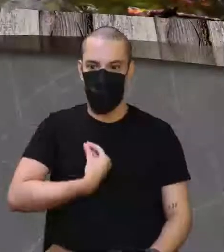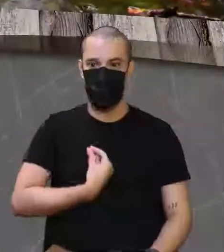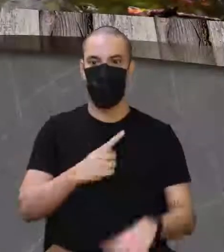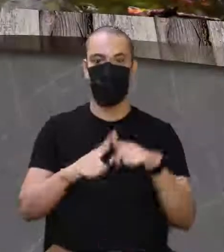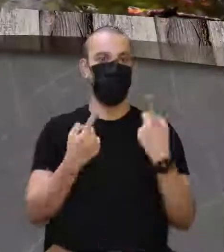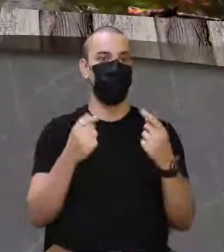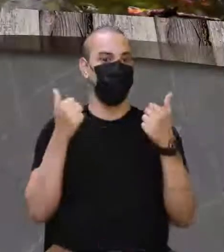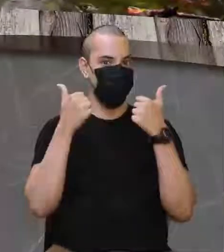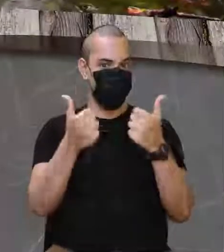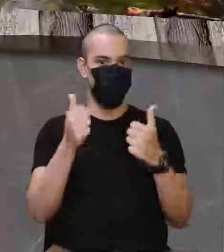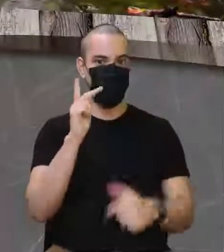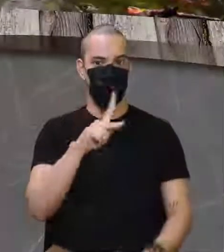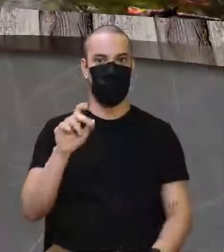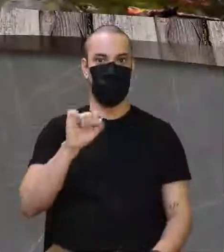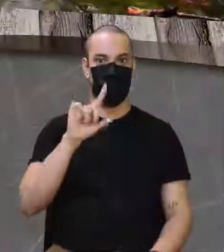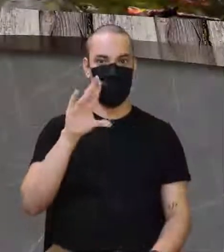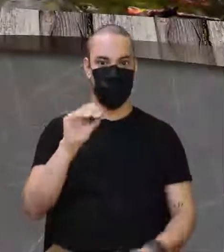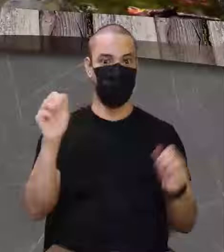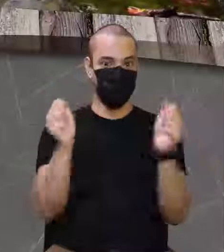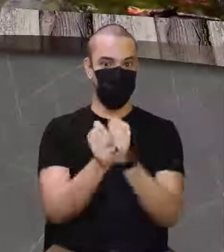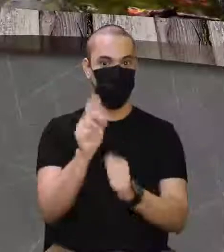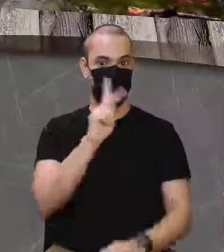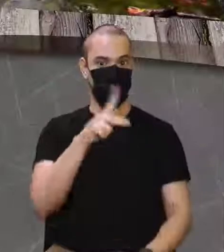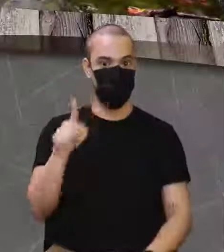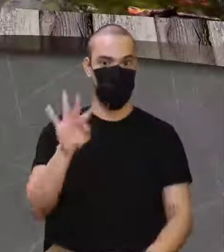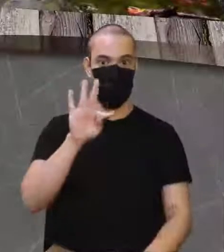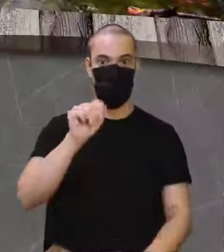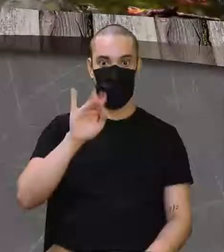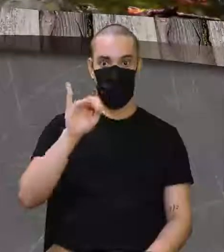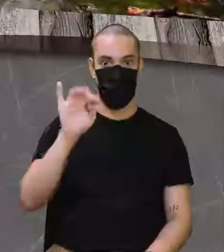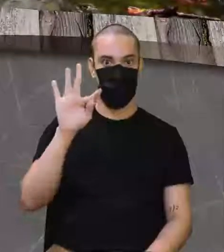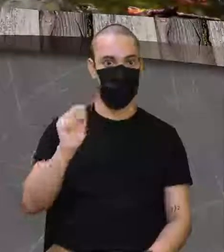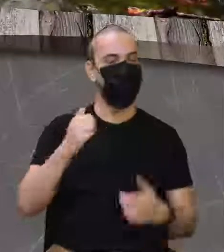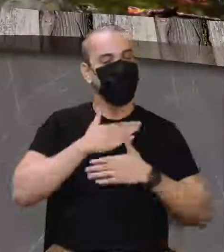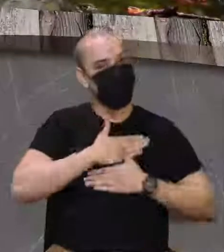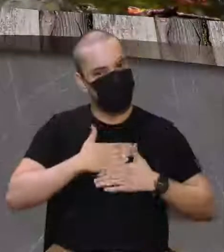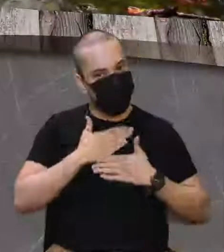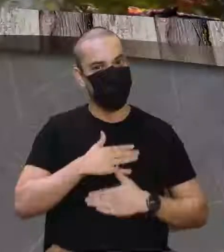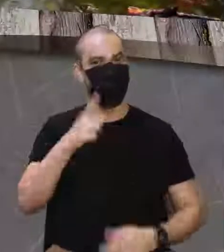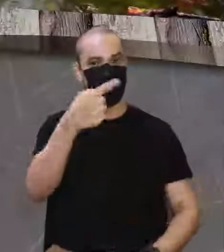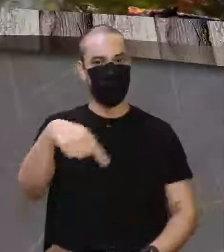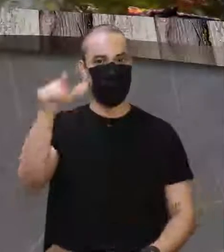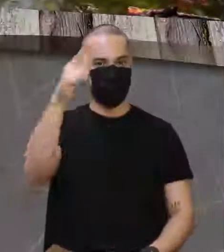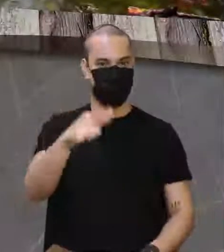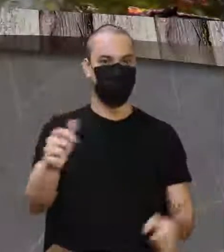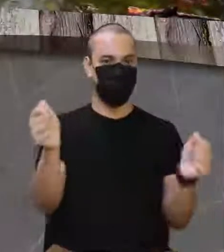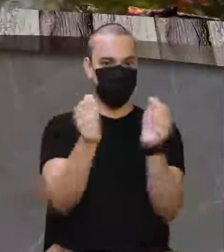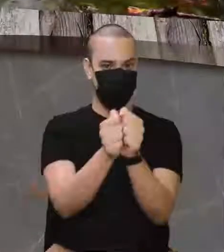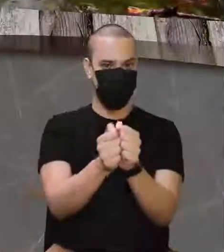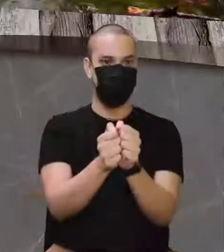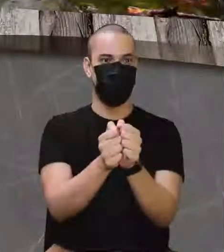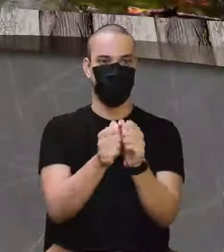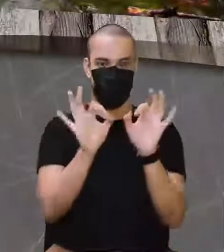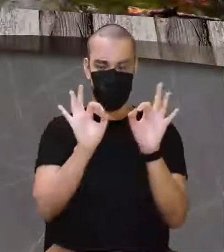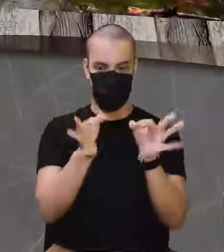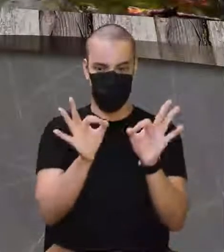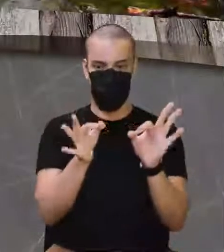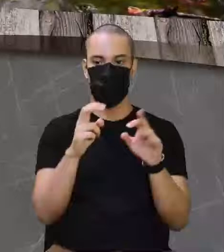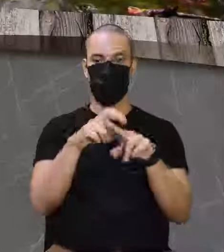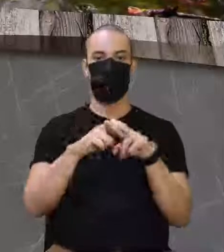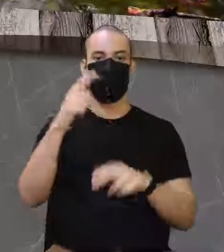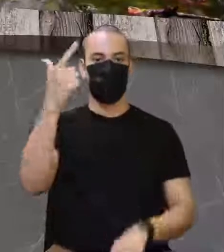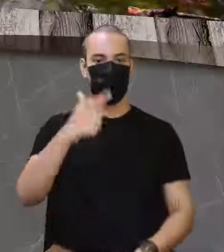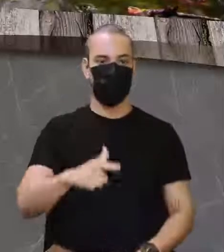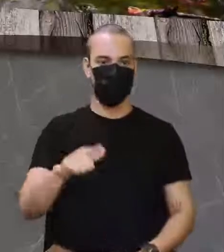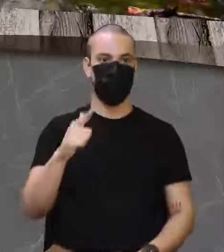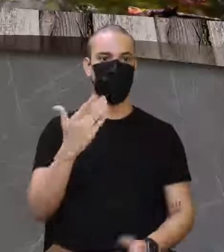beleza. Professor Silvio Santos, junto com a professora Tabita aqui, né? Prazer enorme novamente estar aqui, né? Então, pessoal, mais uma